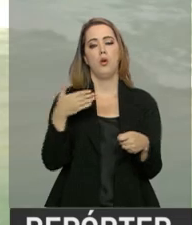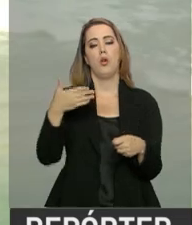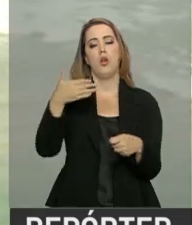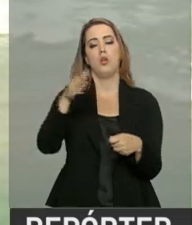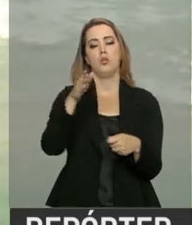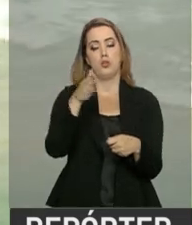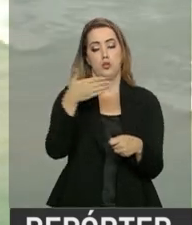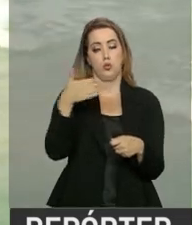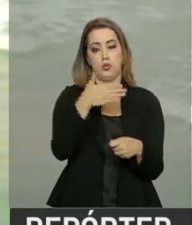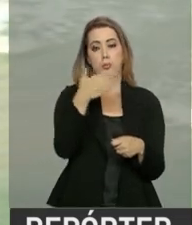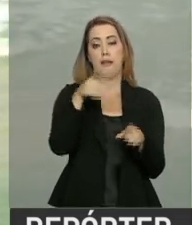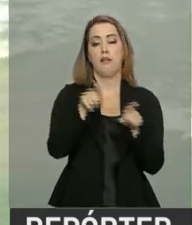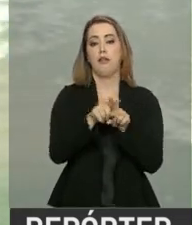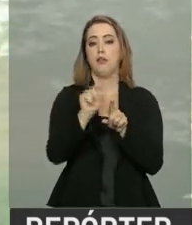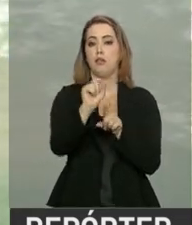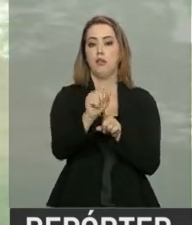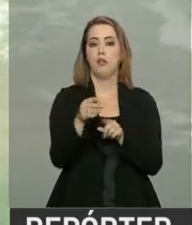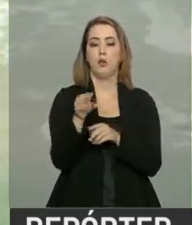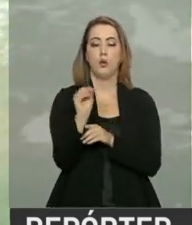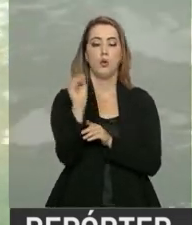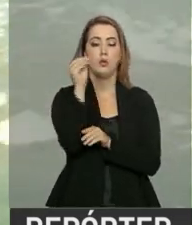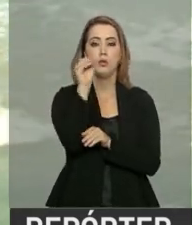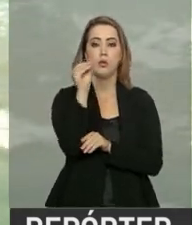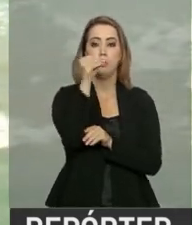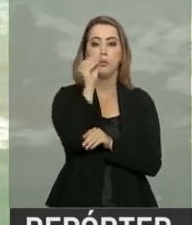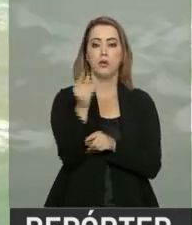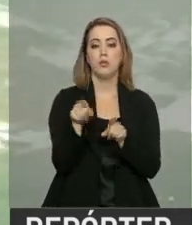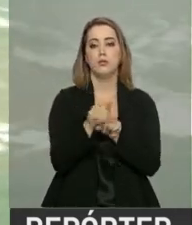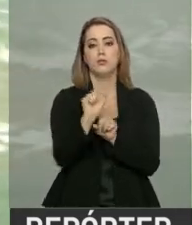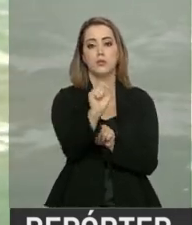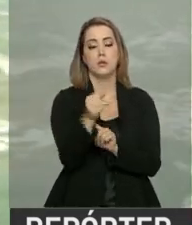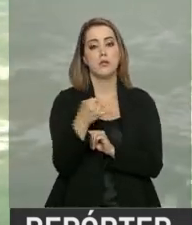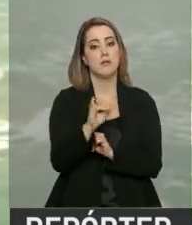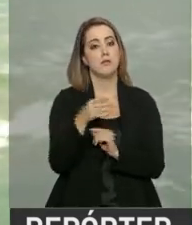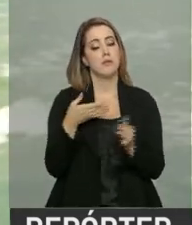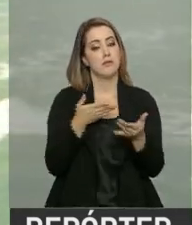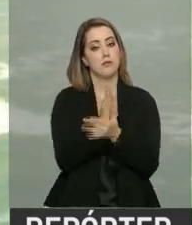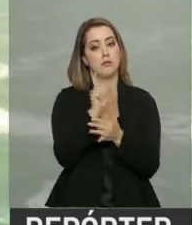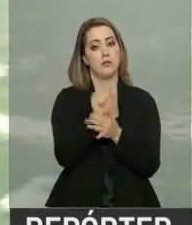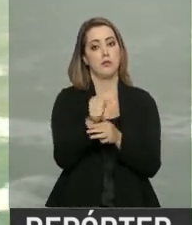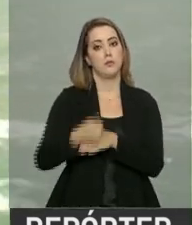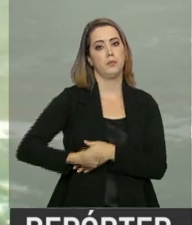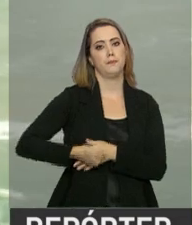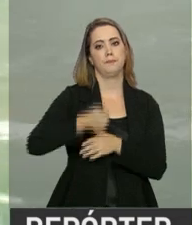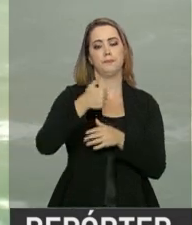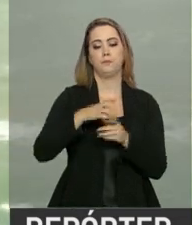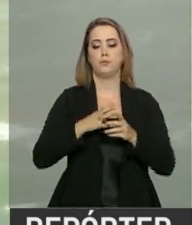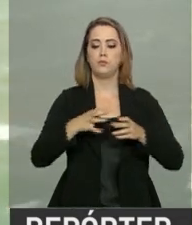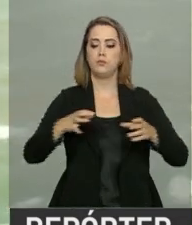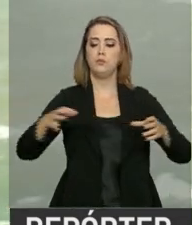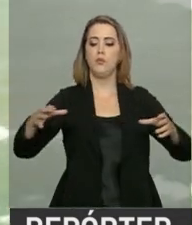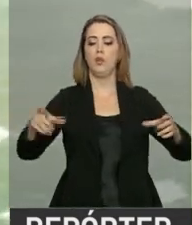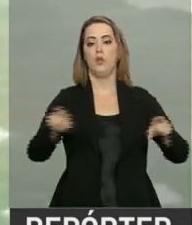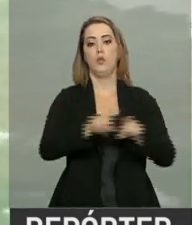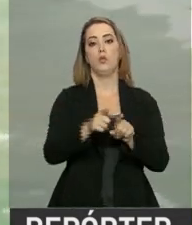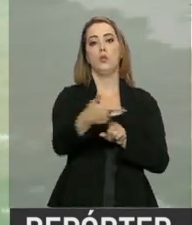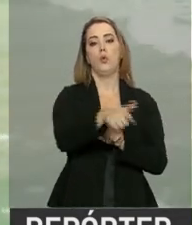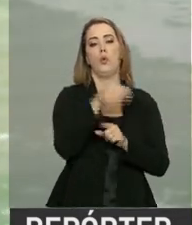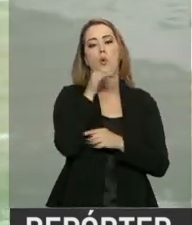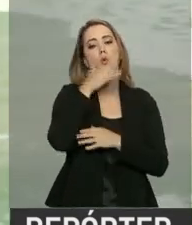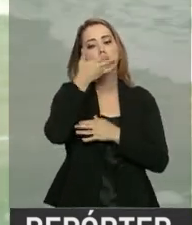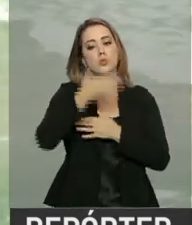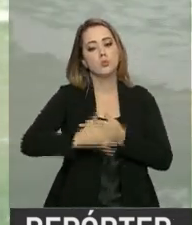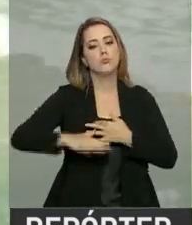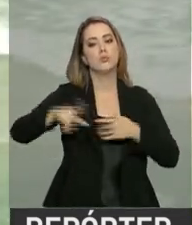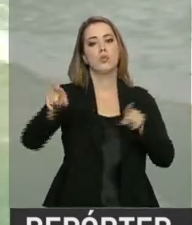for aprovado o Santuário que pretende expandir a proteção da fauna Marinha para a lém das águas brasileiras pode